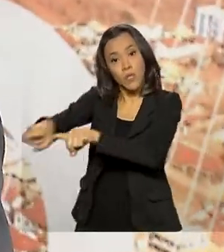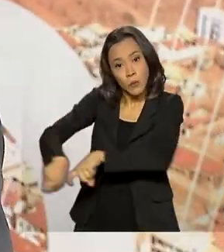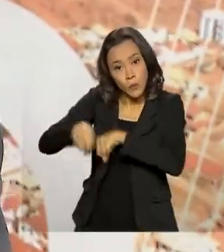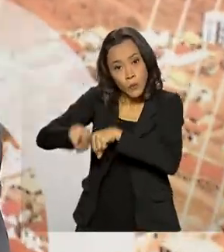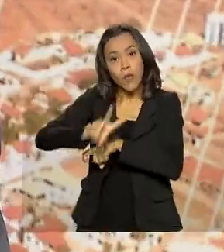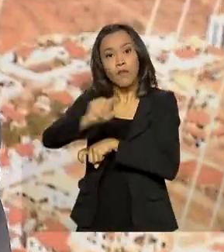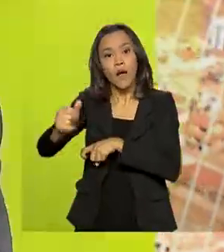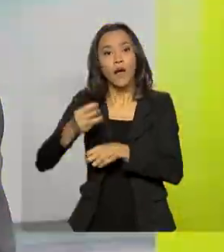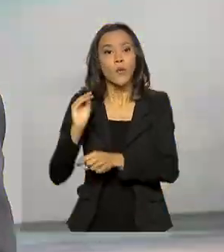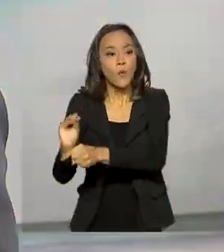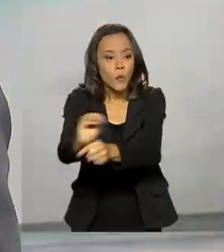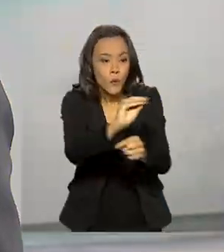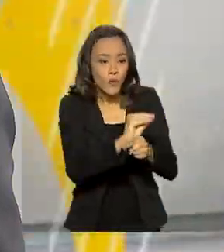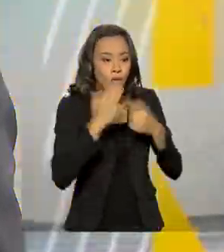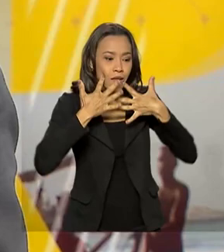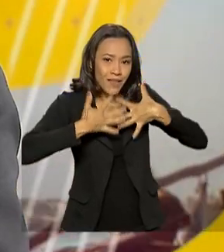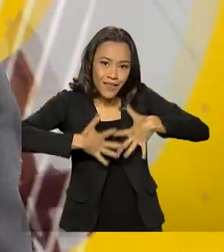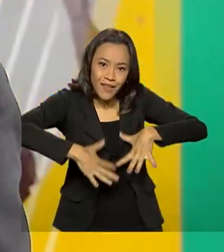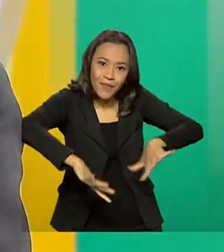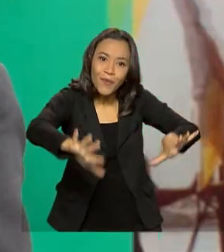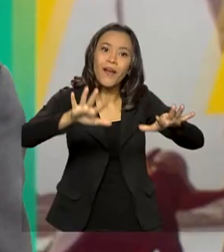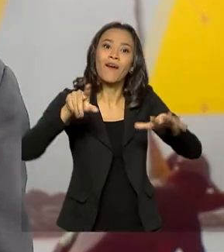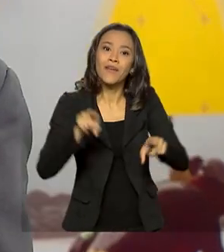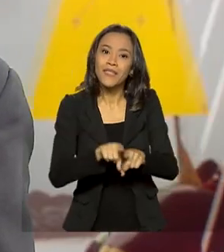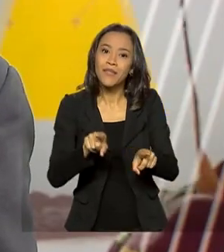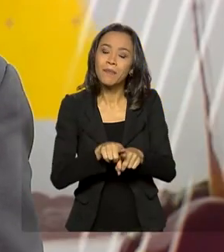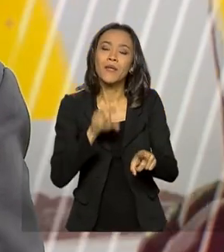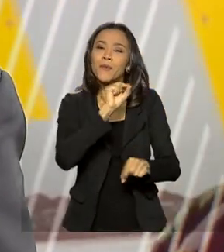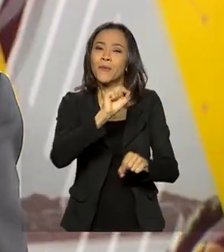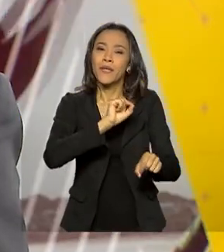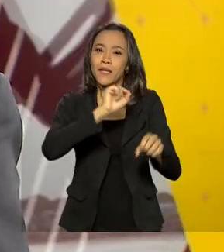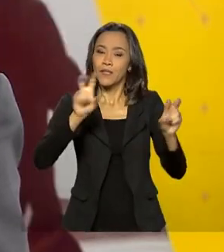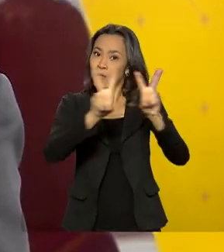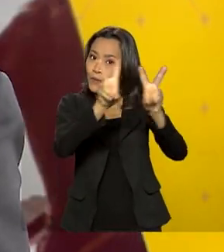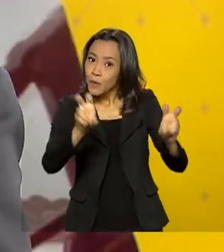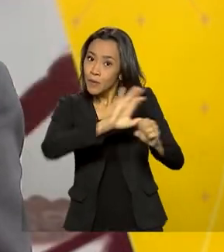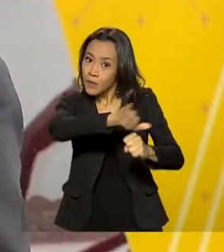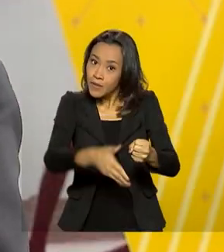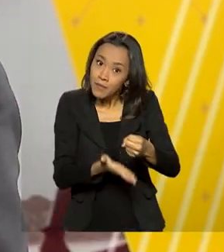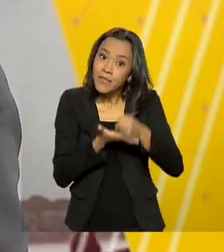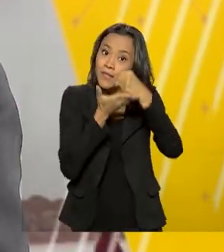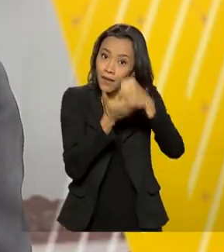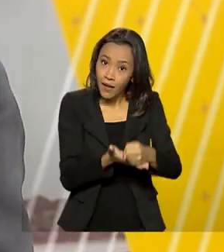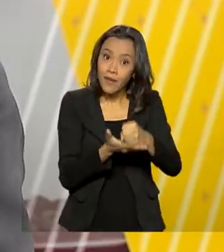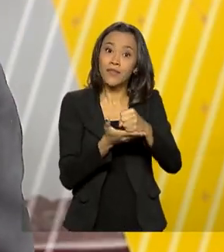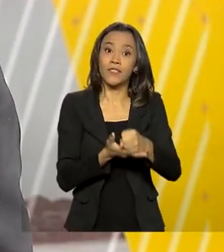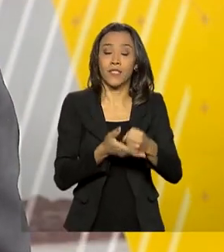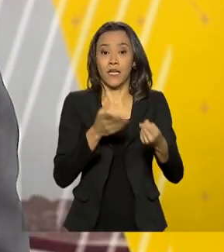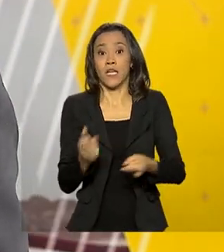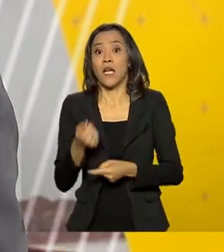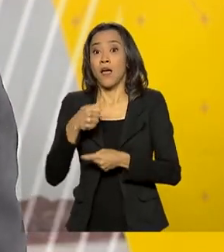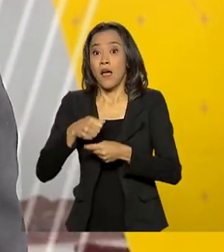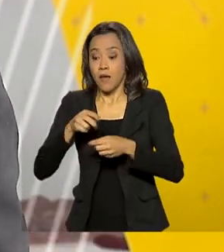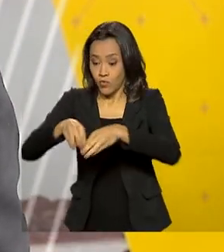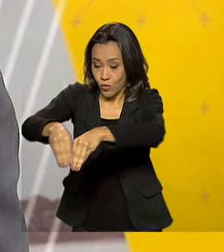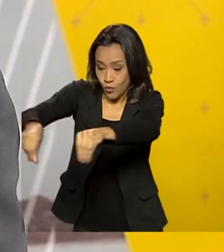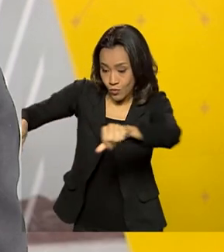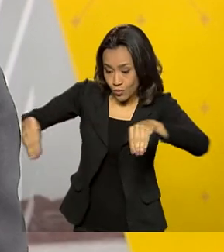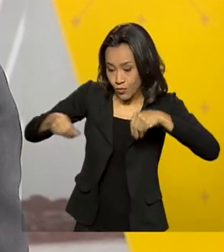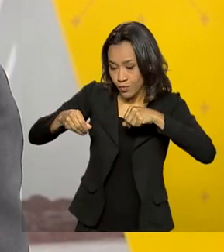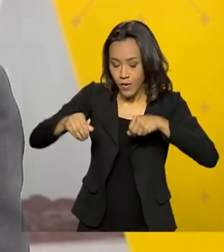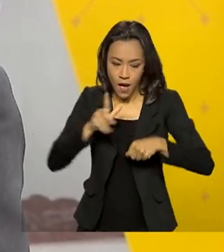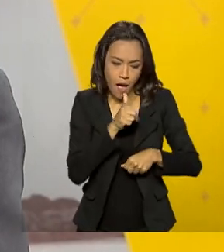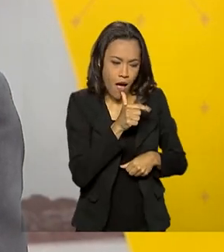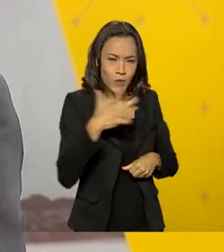naturais e incentivar uma exploração mais sustentável nas propriedades rurais um solo e uma água saudáveis